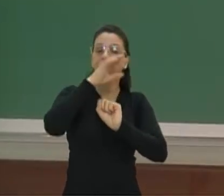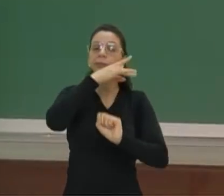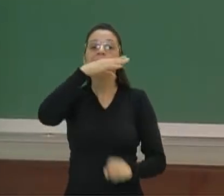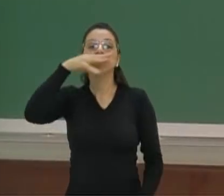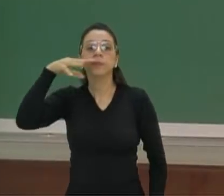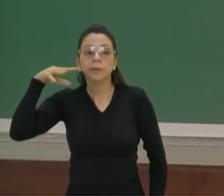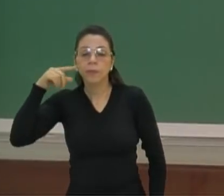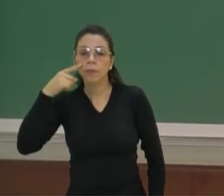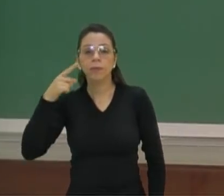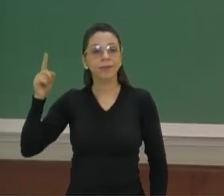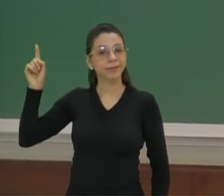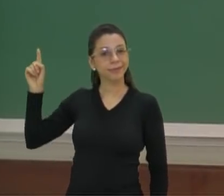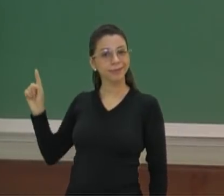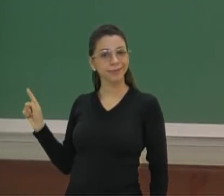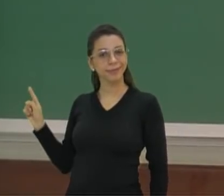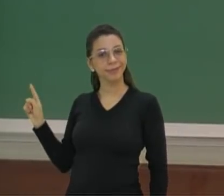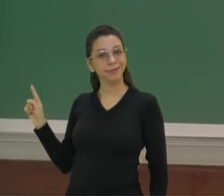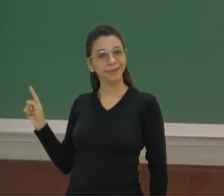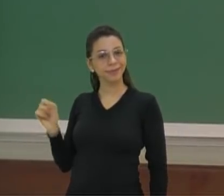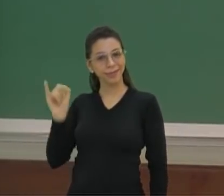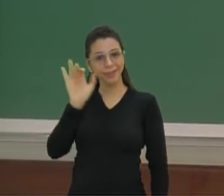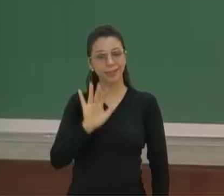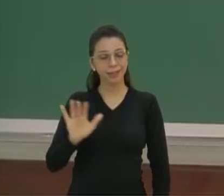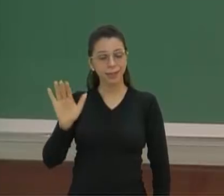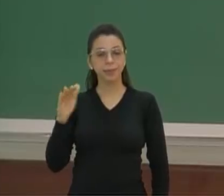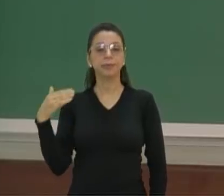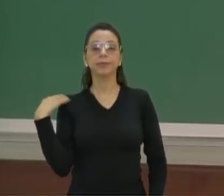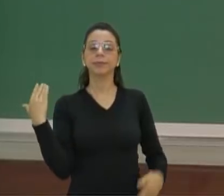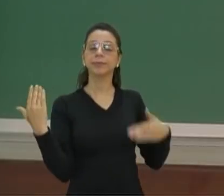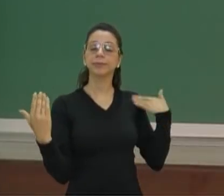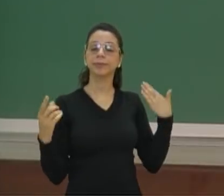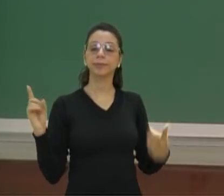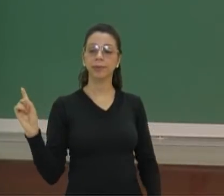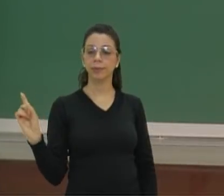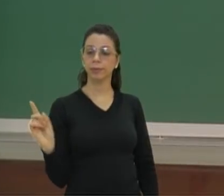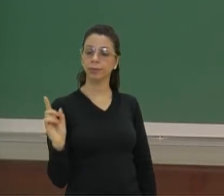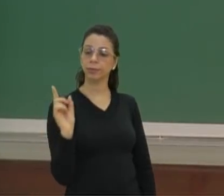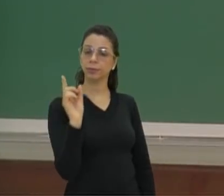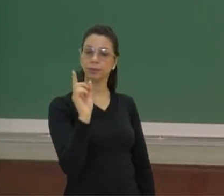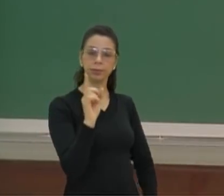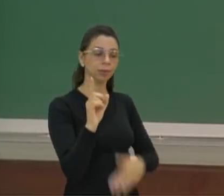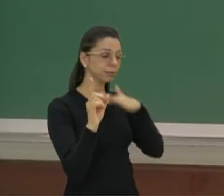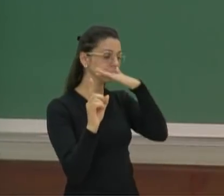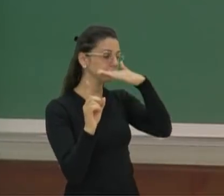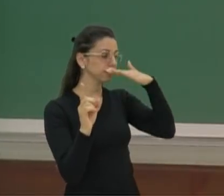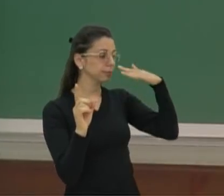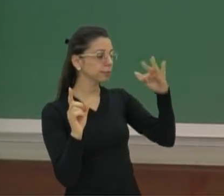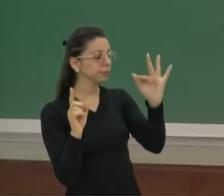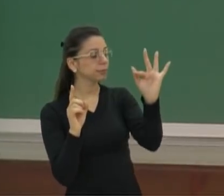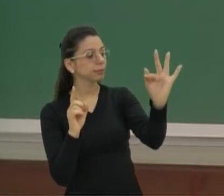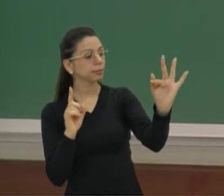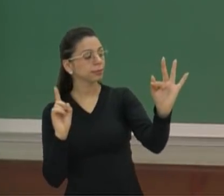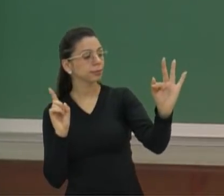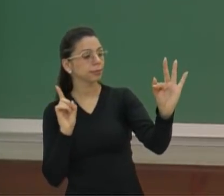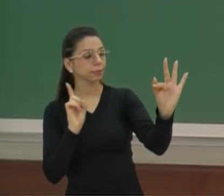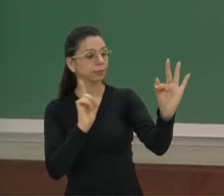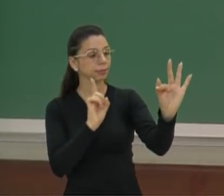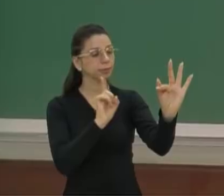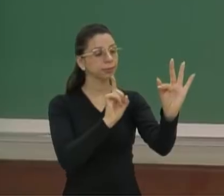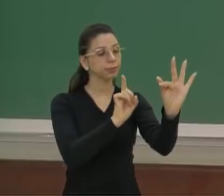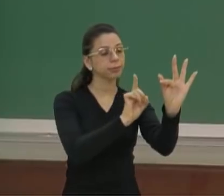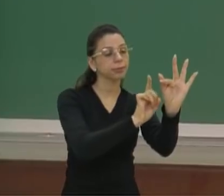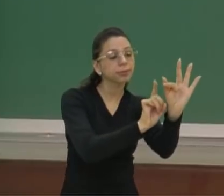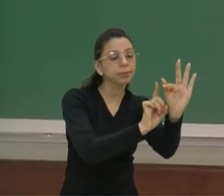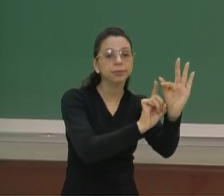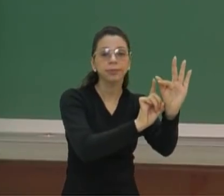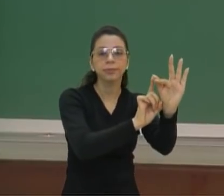partículas. Olha o exemplo aqui da moça. Estava passeando, sentiu um cheiro gostoso das flores e se aproximou. As flores